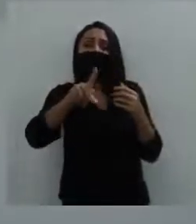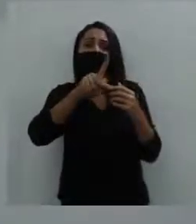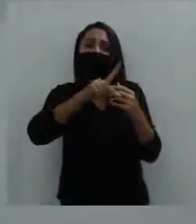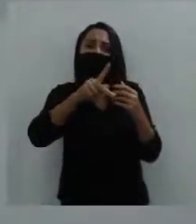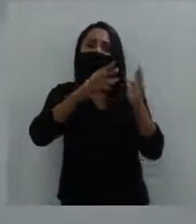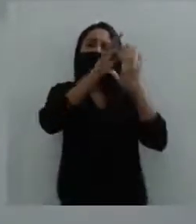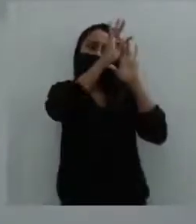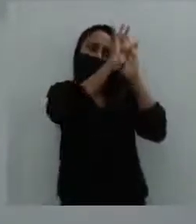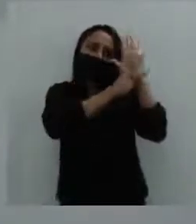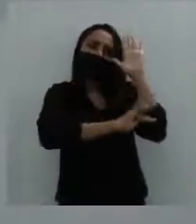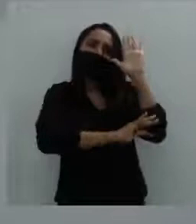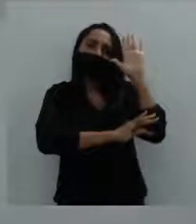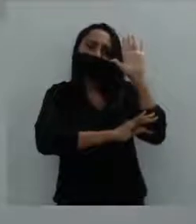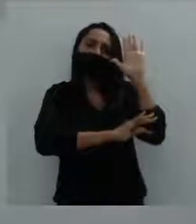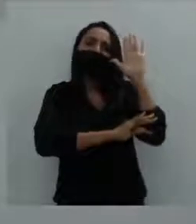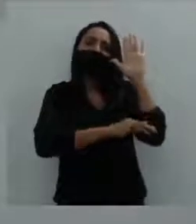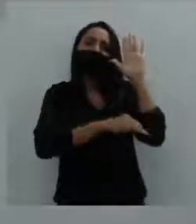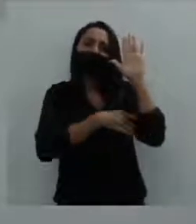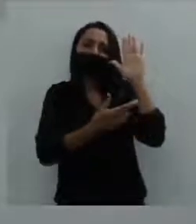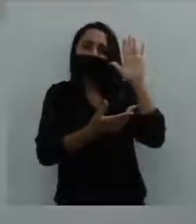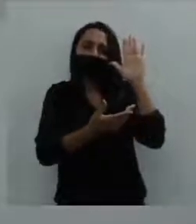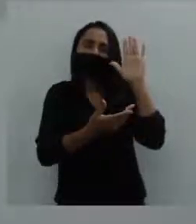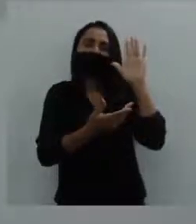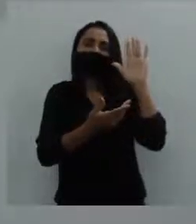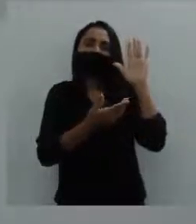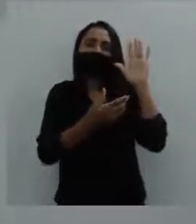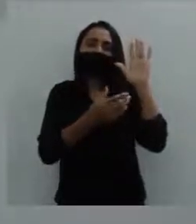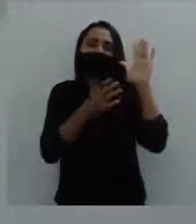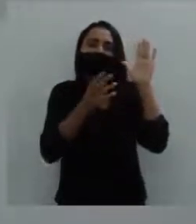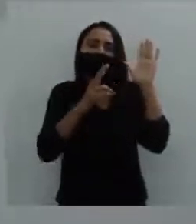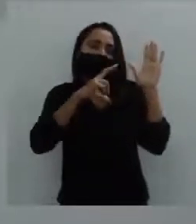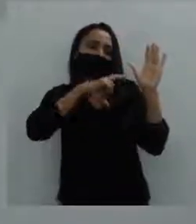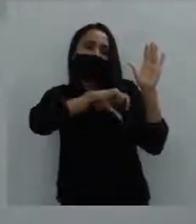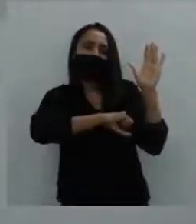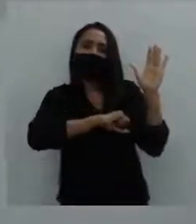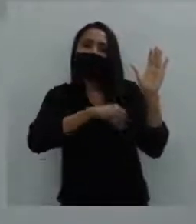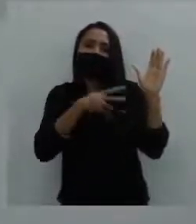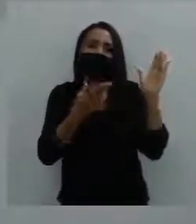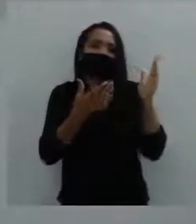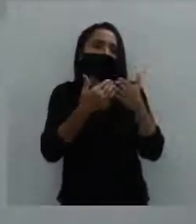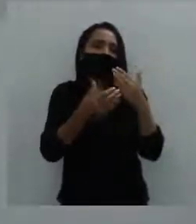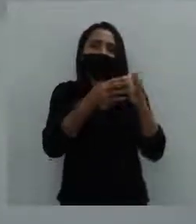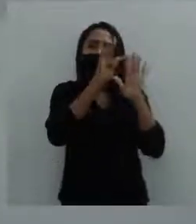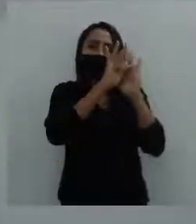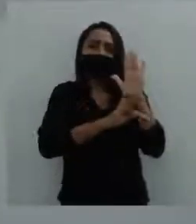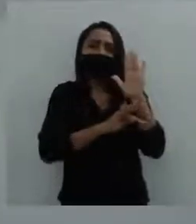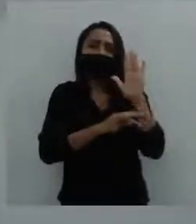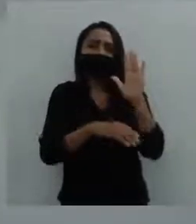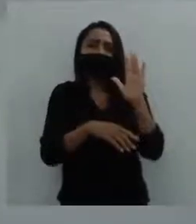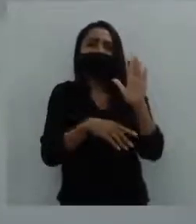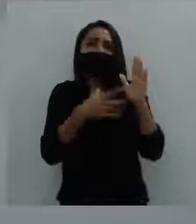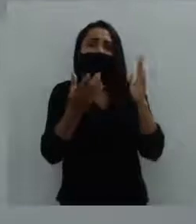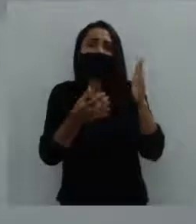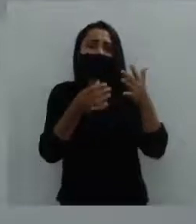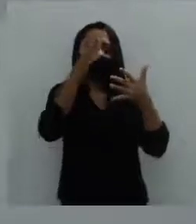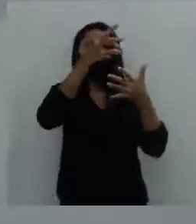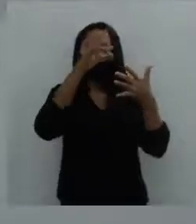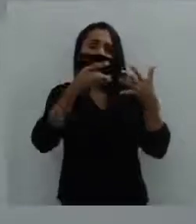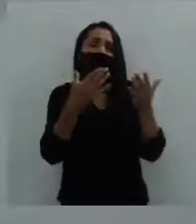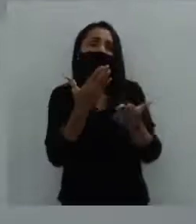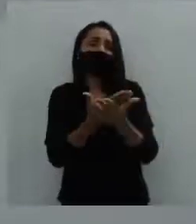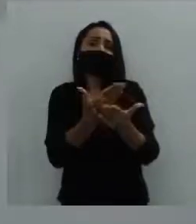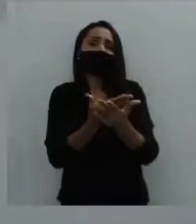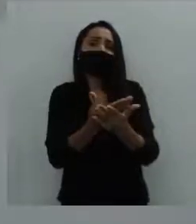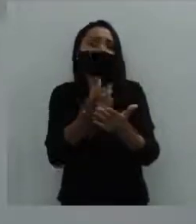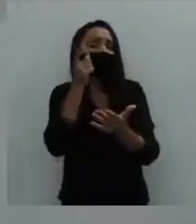texto ficcional, um conto, um romance, quais os elementos que vocês devem estudar?